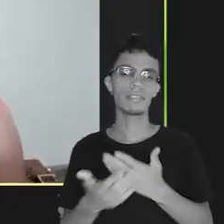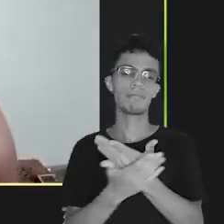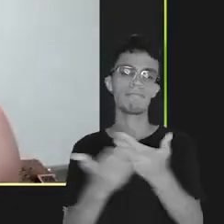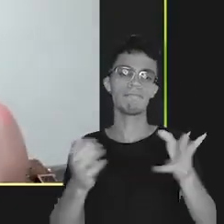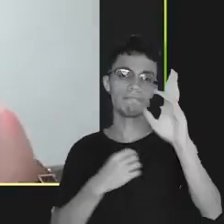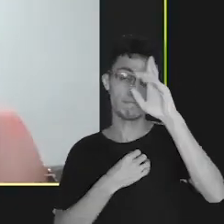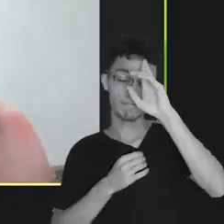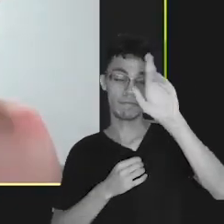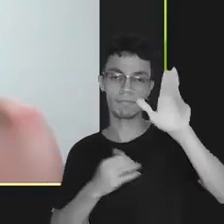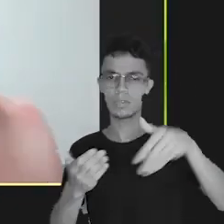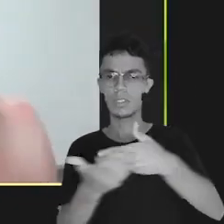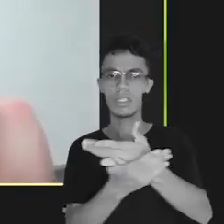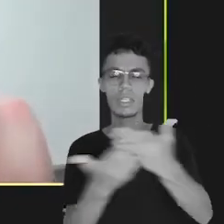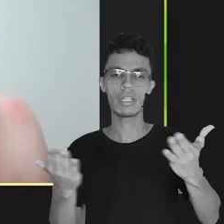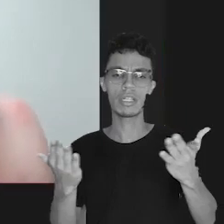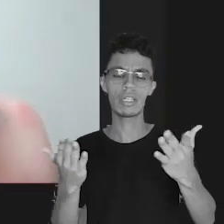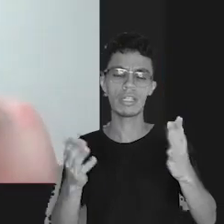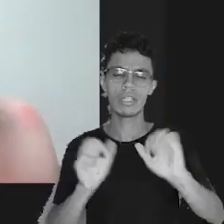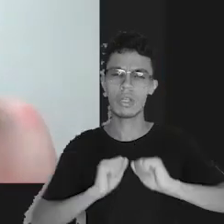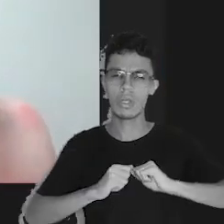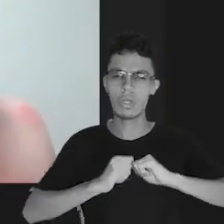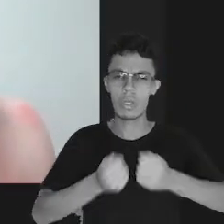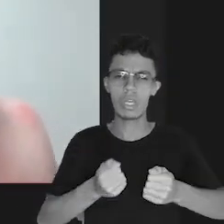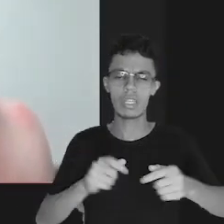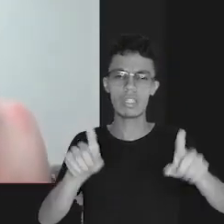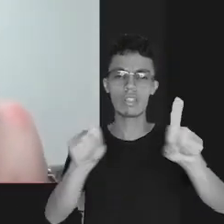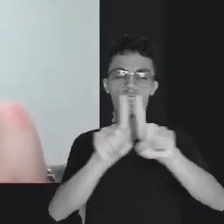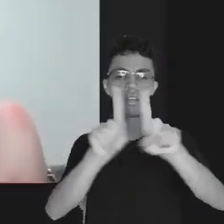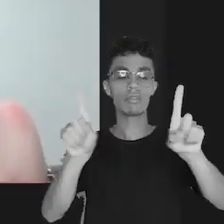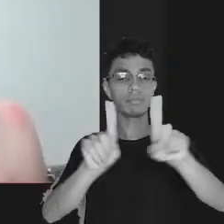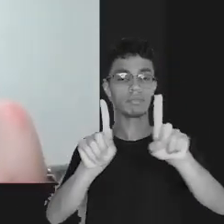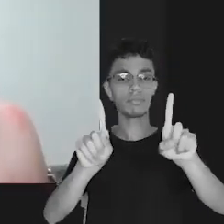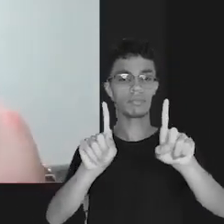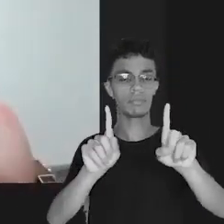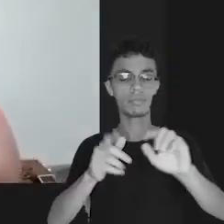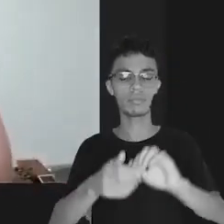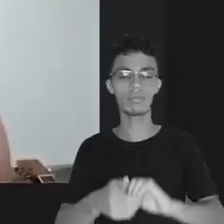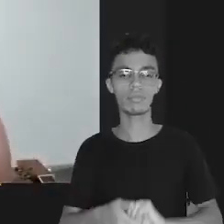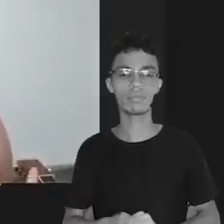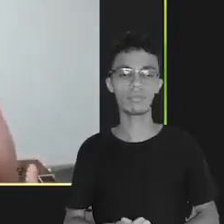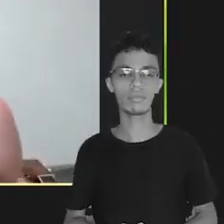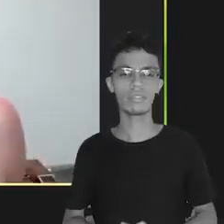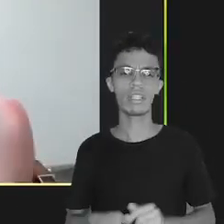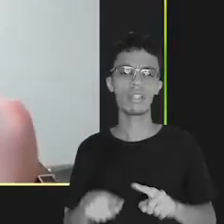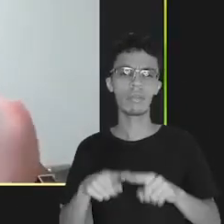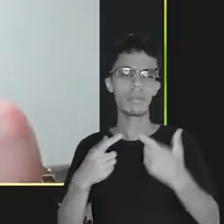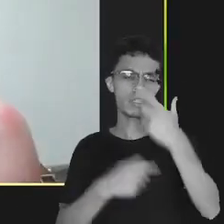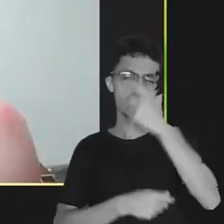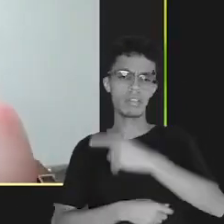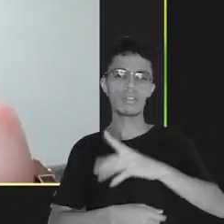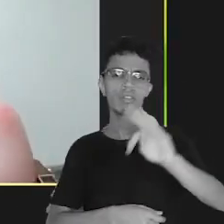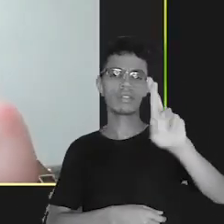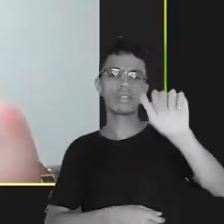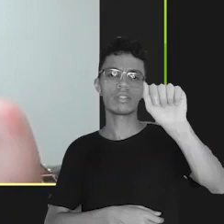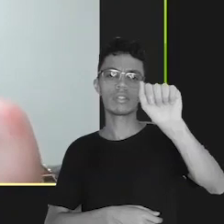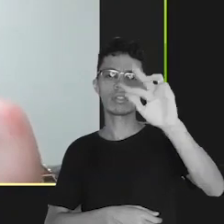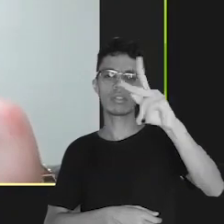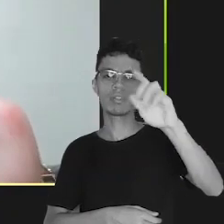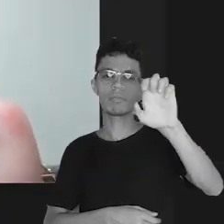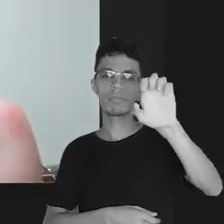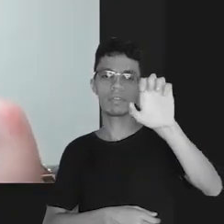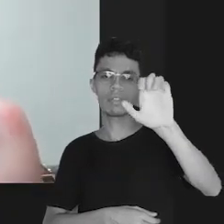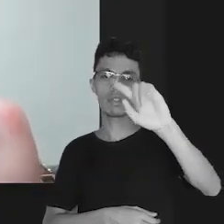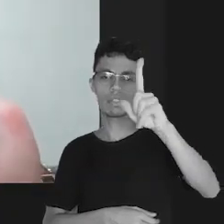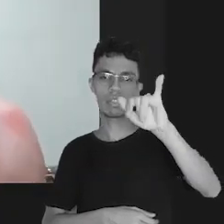Senhores! Senhores! Não insista! Não insista! Mas eu sou o trapezista.